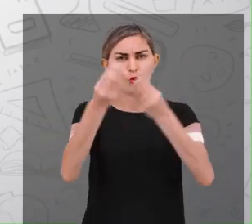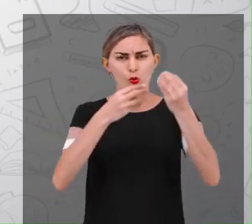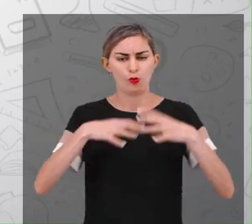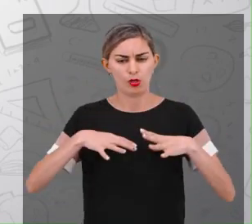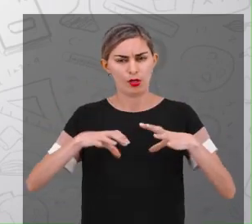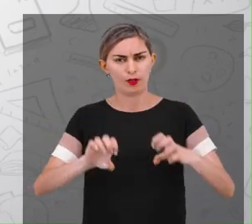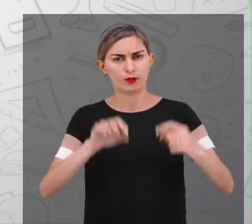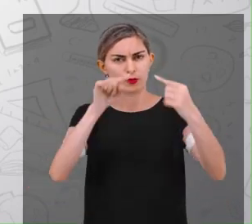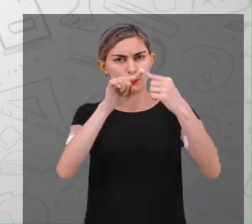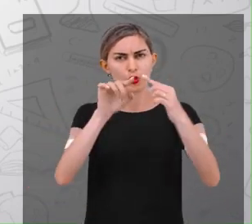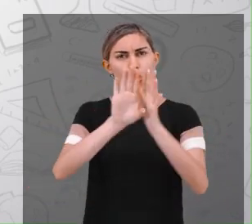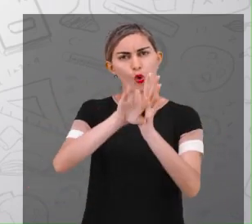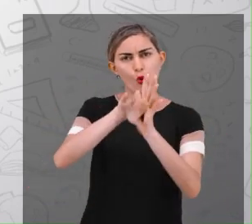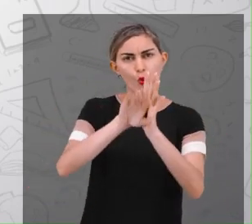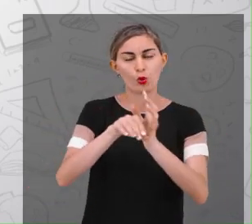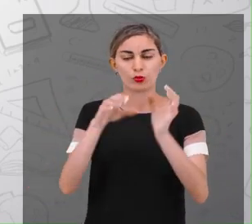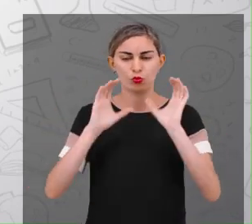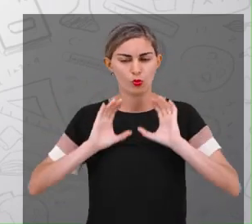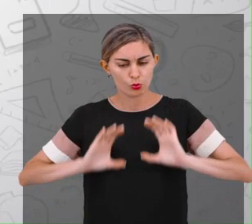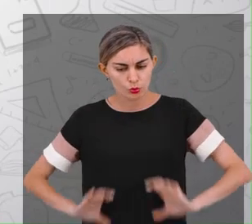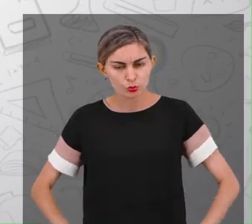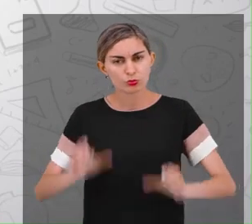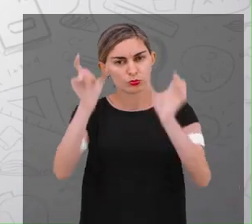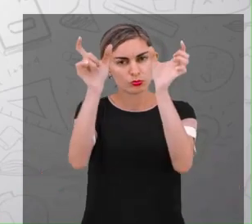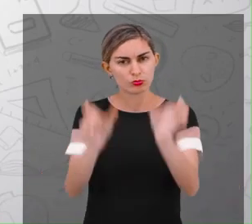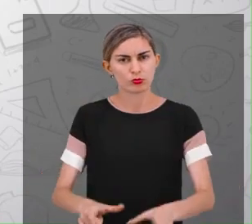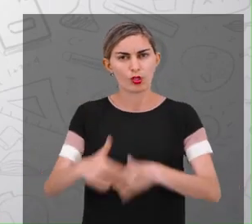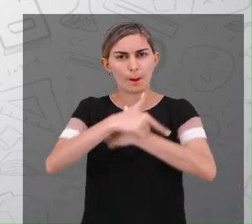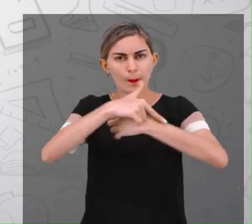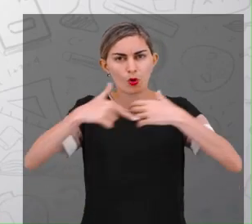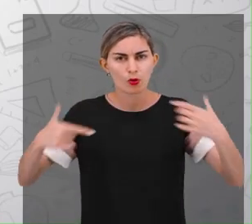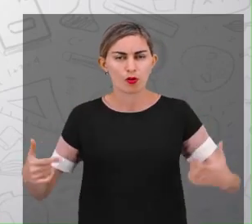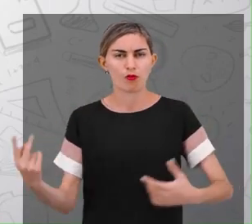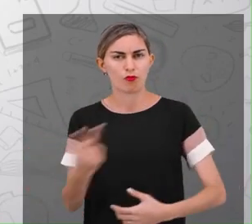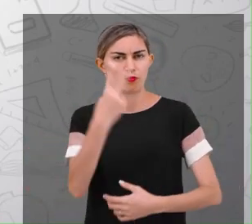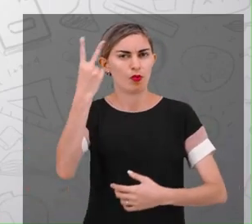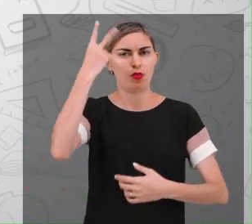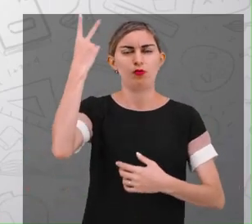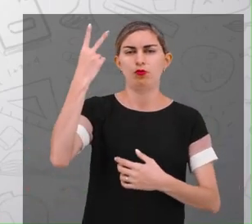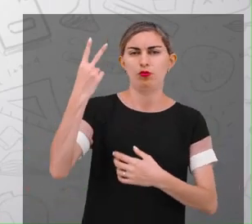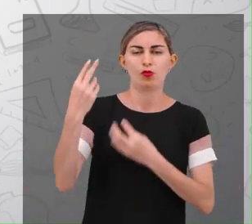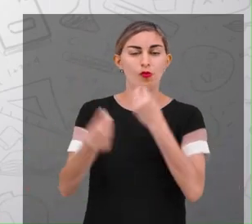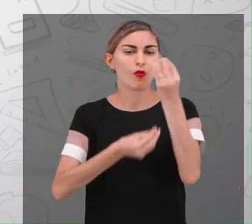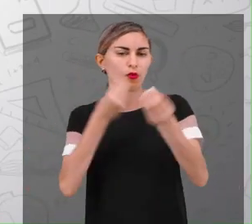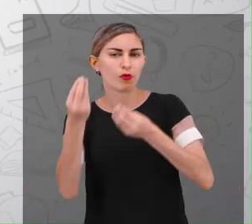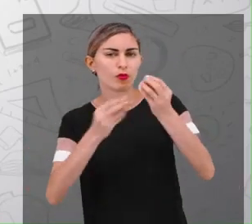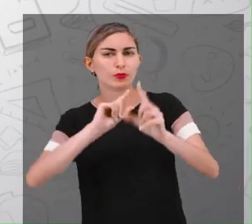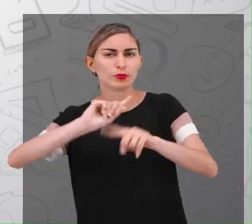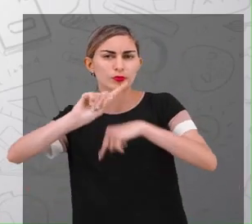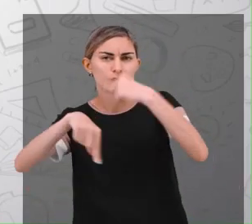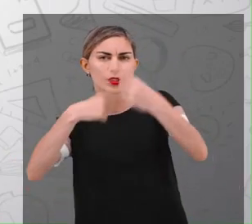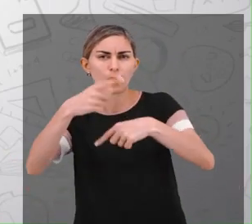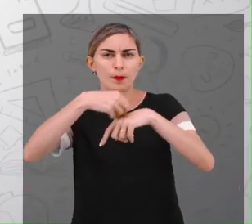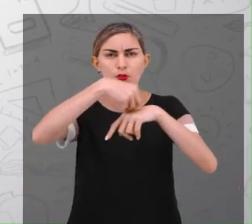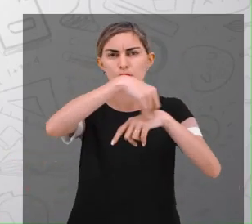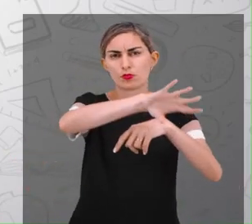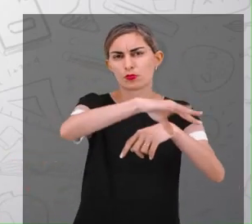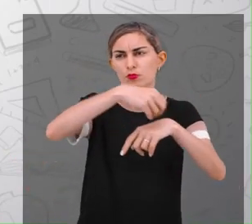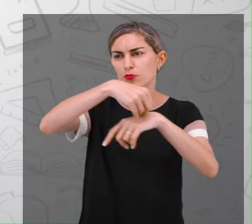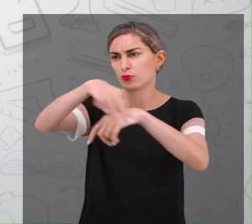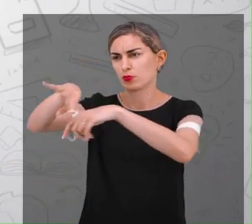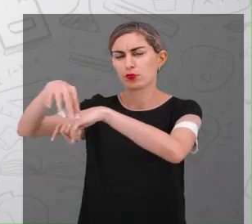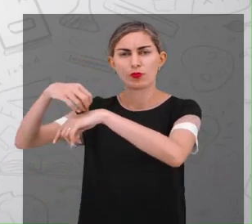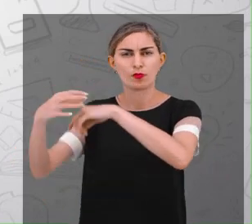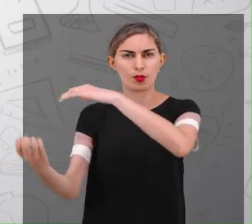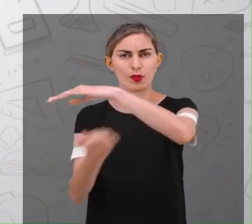sociedade, com códigos de conduta, com a moral, com os valores, e como isso depois é levado até as